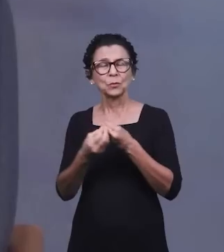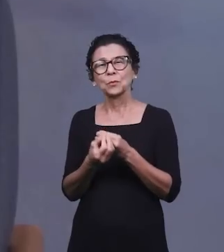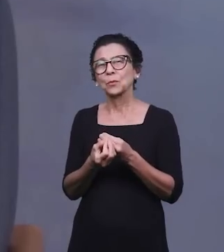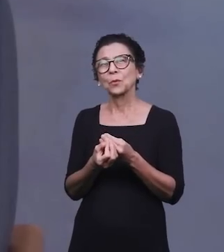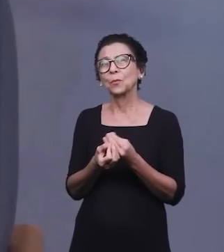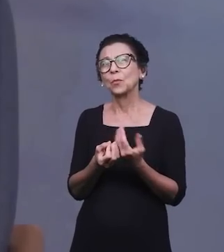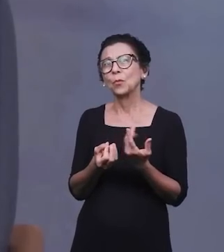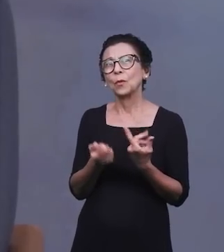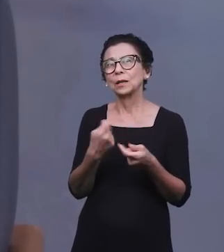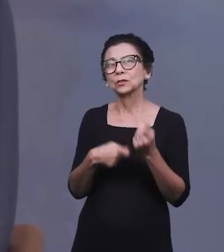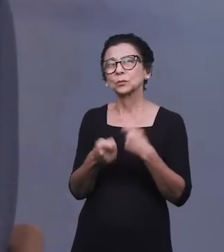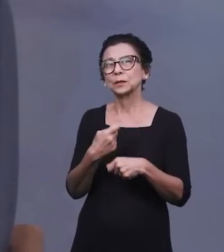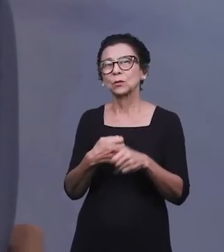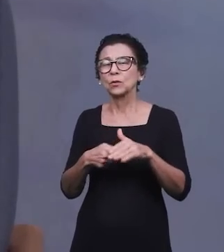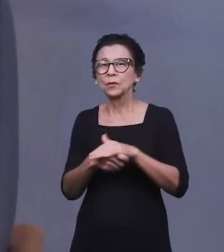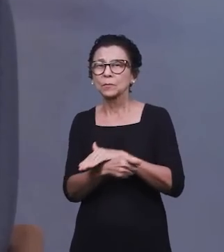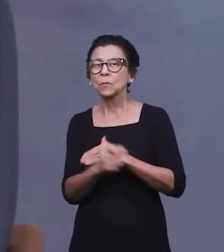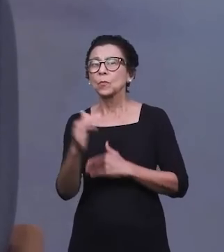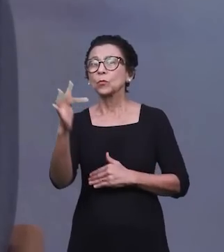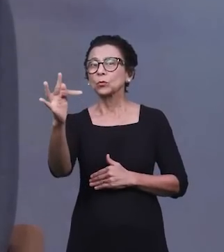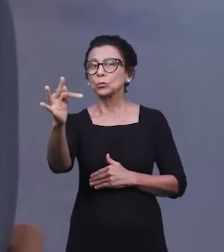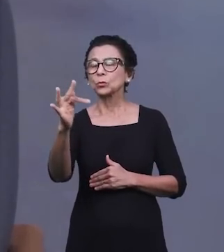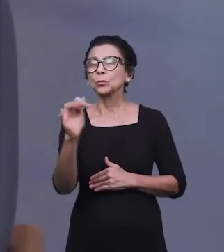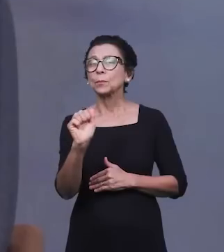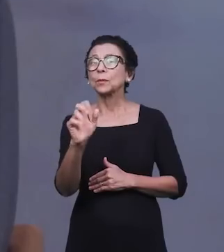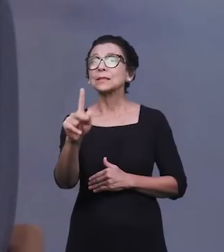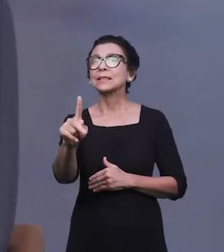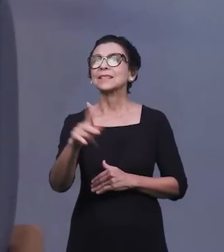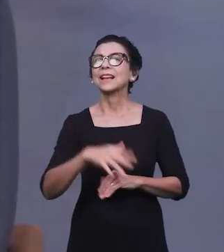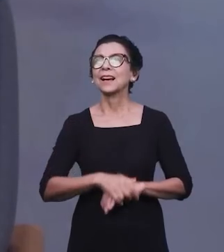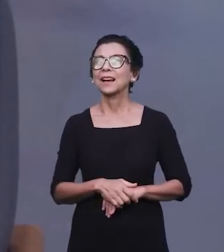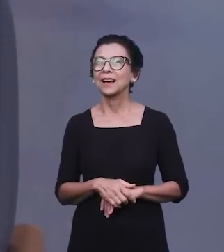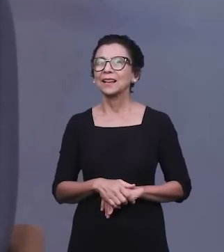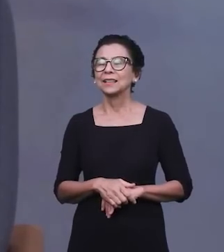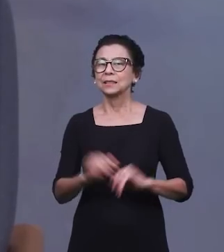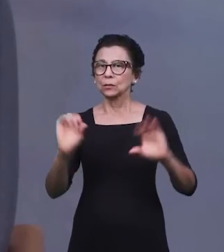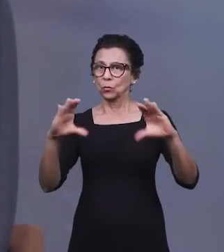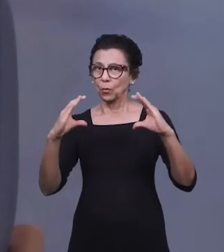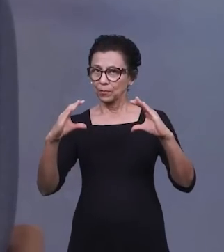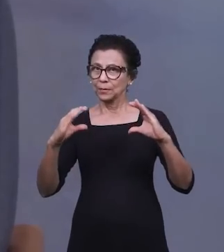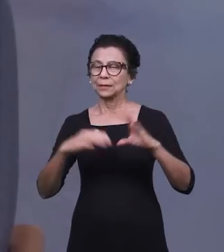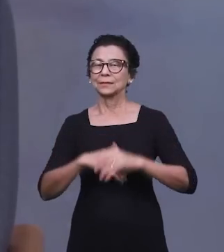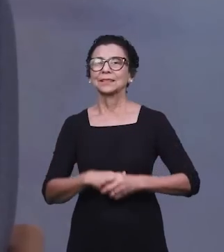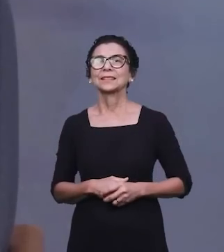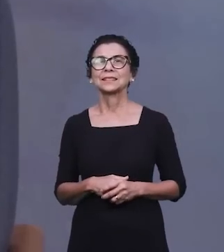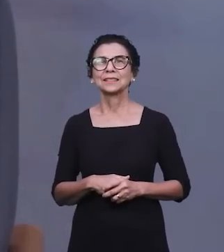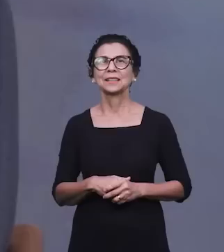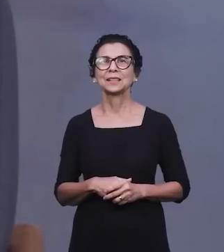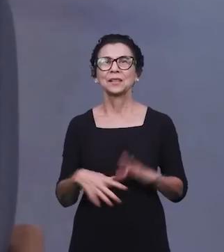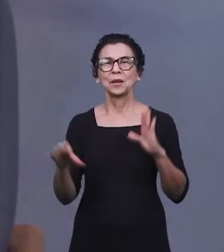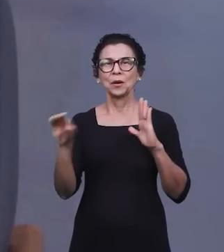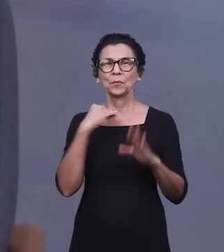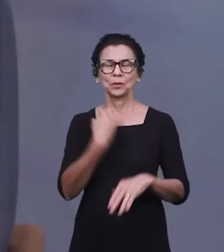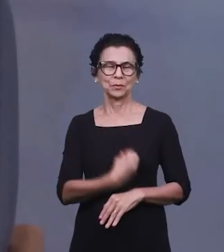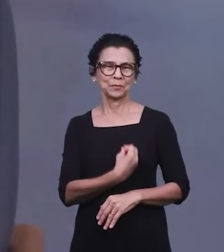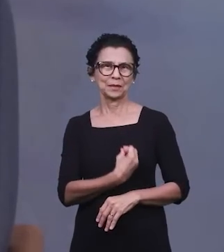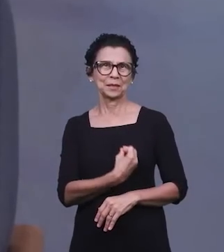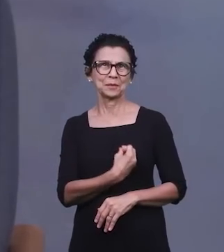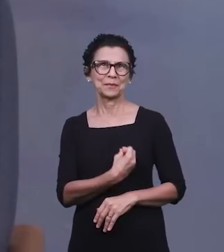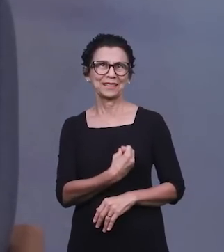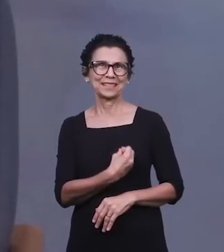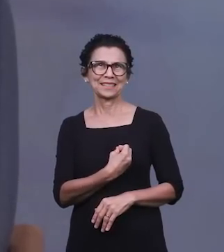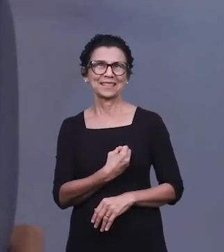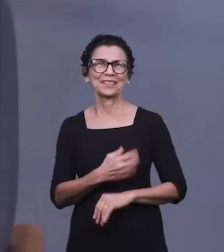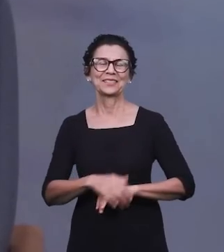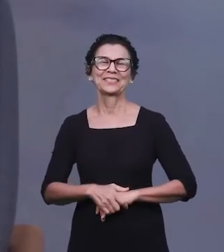pode cuidar às vezes de um investimento para o seu futuro, para a sua aposentadoria, já deixa nos comentários aí ou mande para a gente uma participação que a